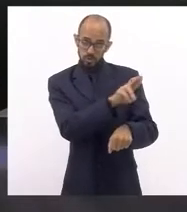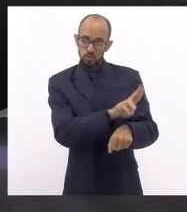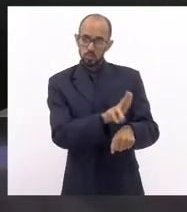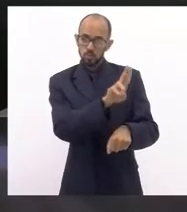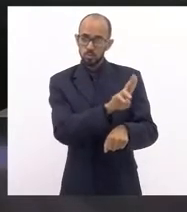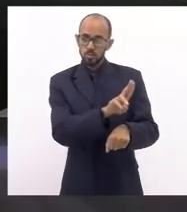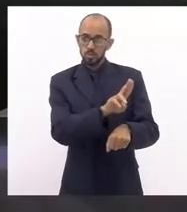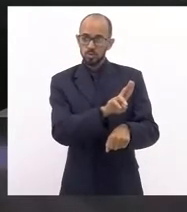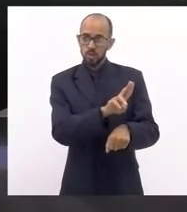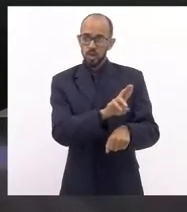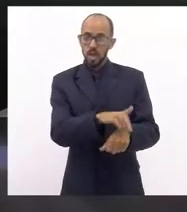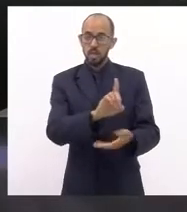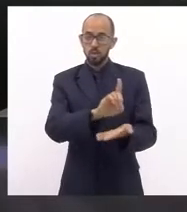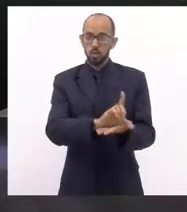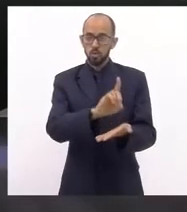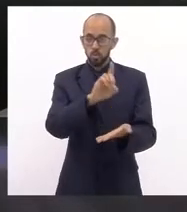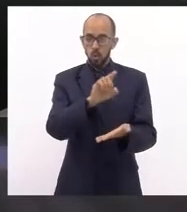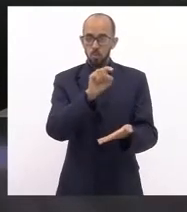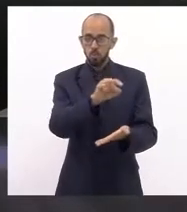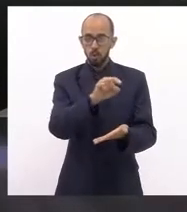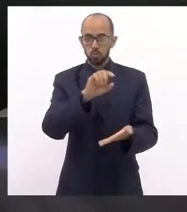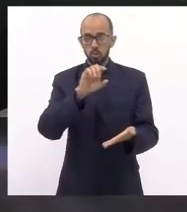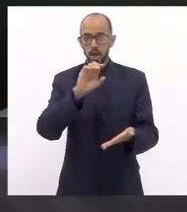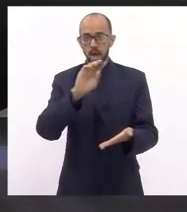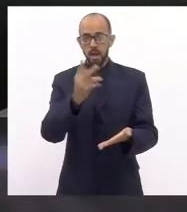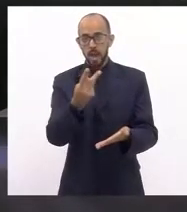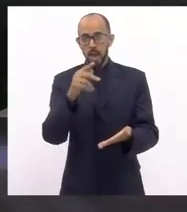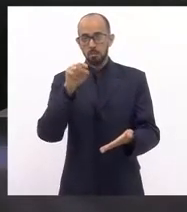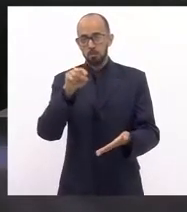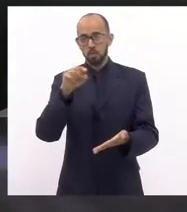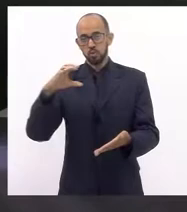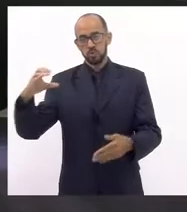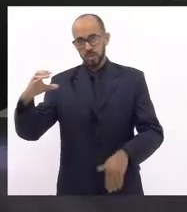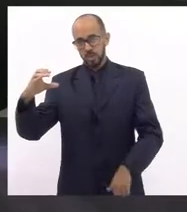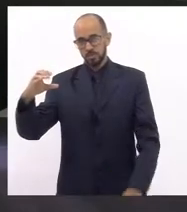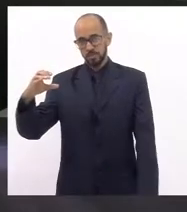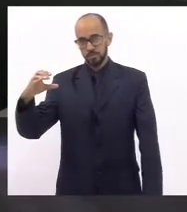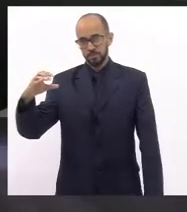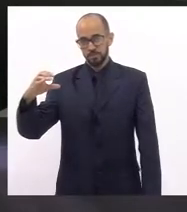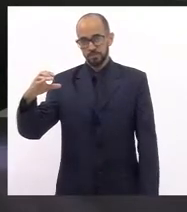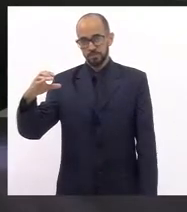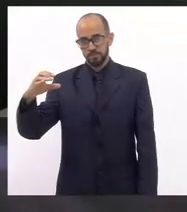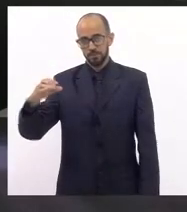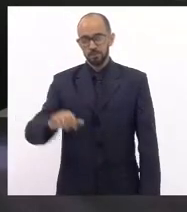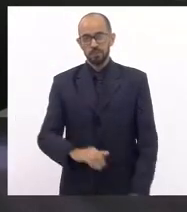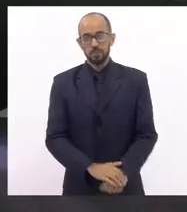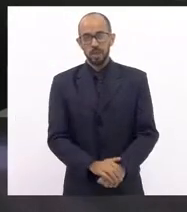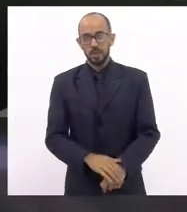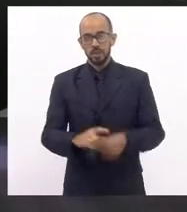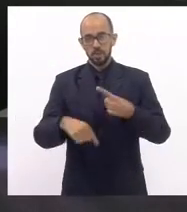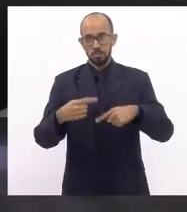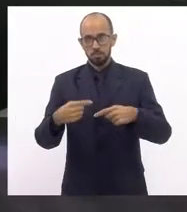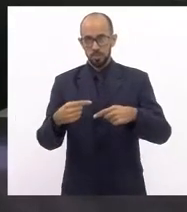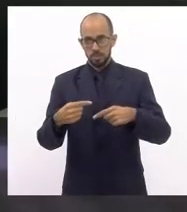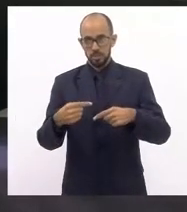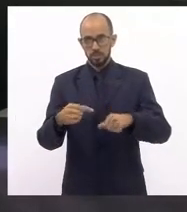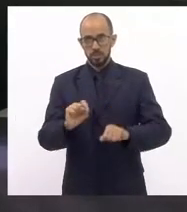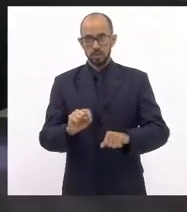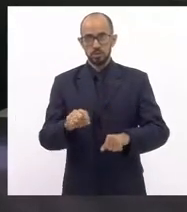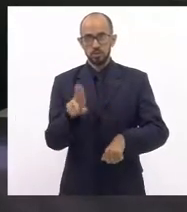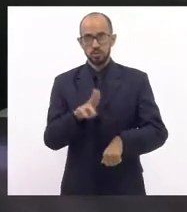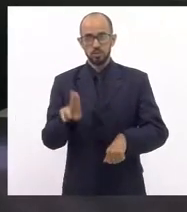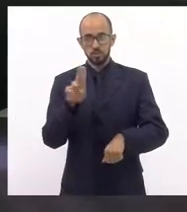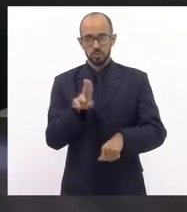doutor.h.c. Como todos os outros que têm o seu orgulho de te fazer o doutorado e, após isso, estar utilizando, porque a gente não abre mão